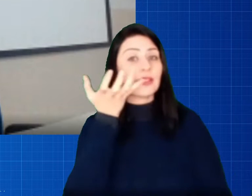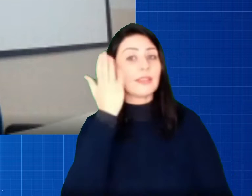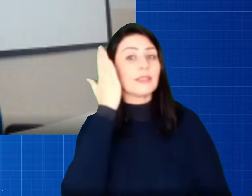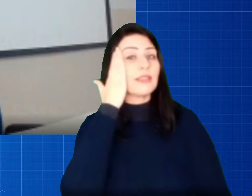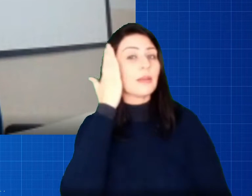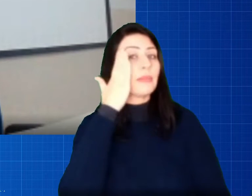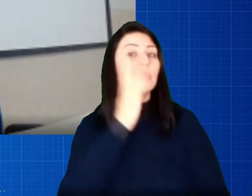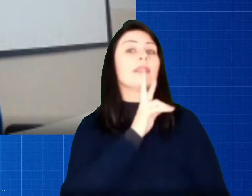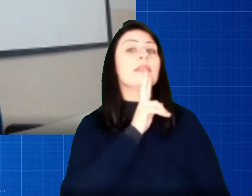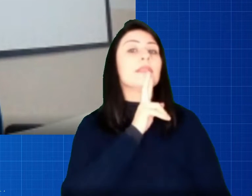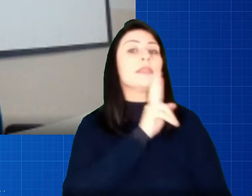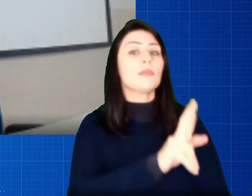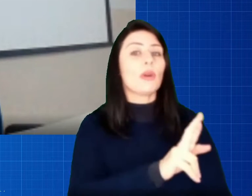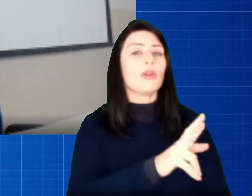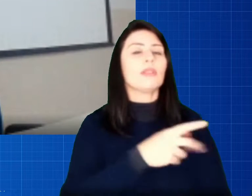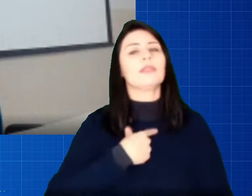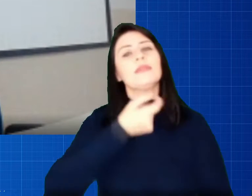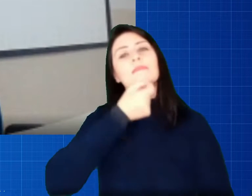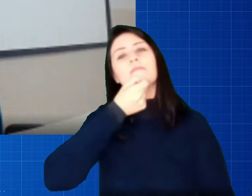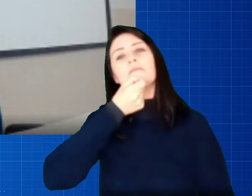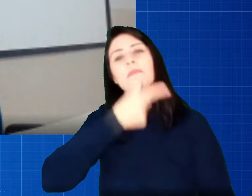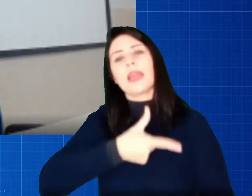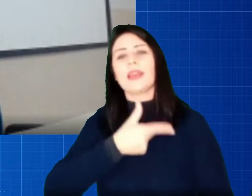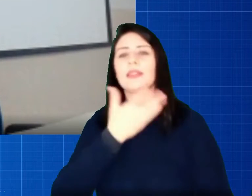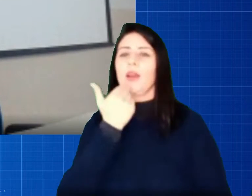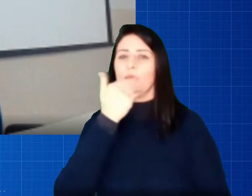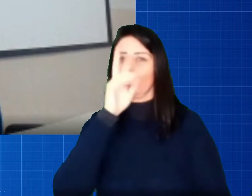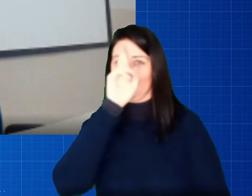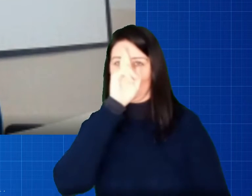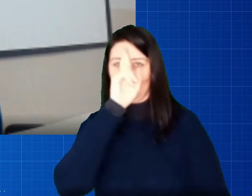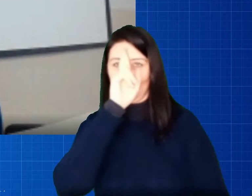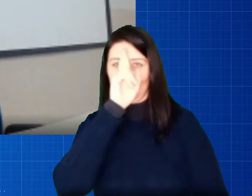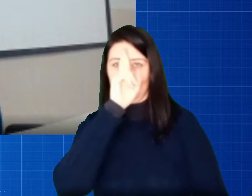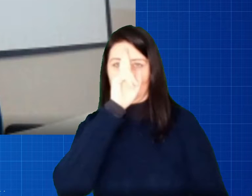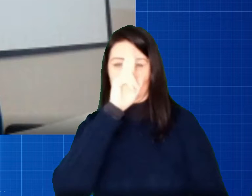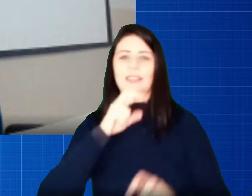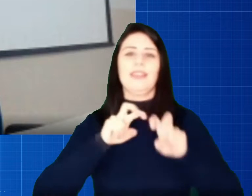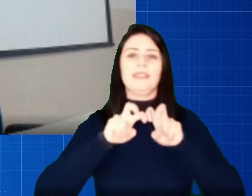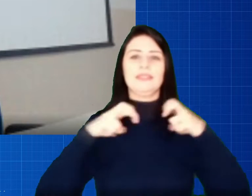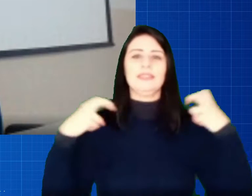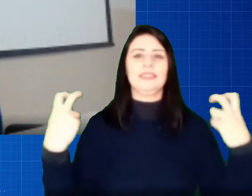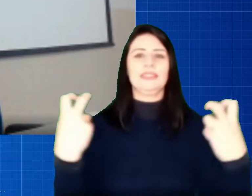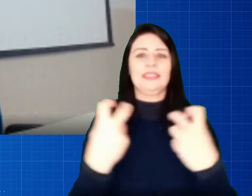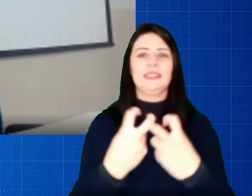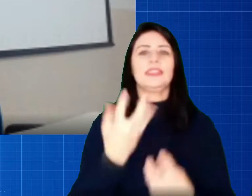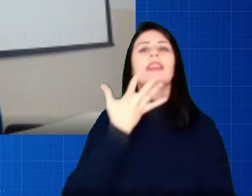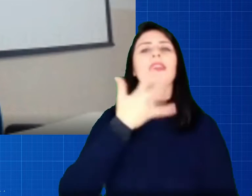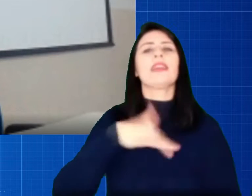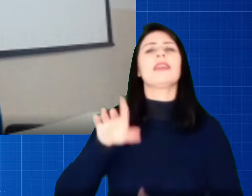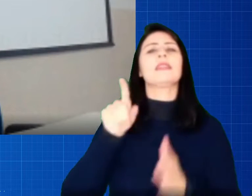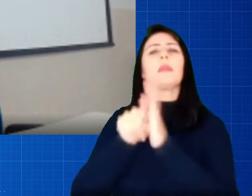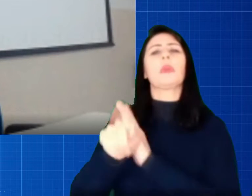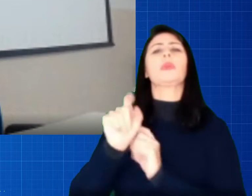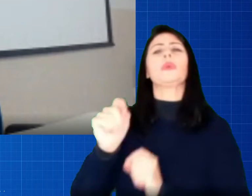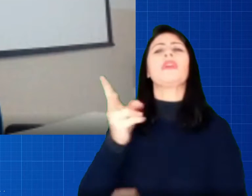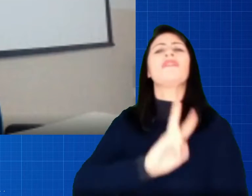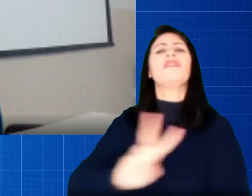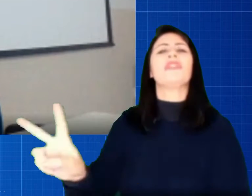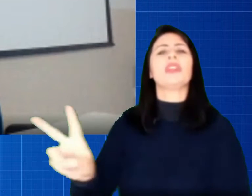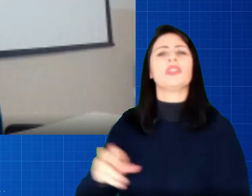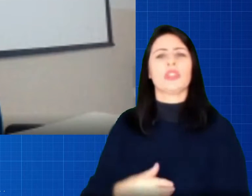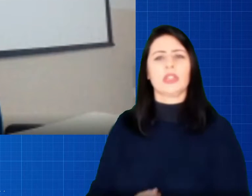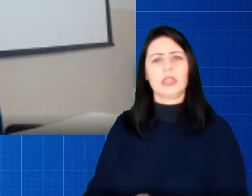que falar, é só lembrar da piadinha do almoço em família, né? Que a criança pergunta para o pai: papai, o que é